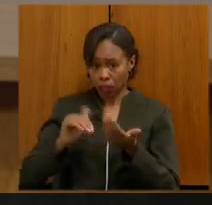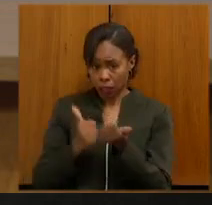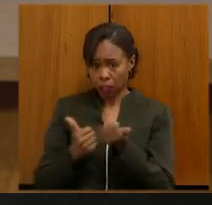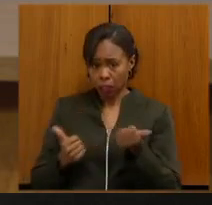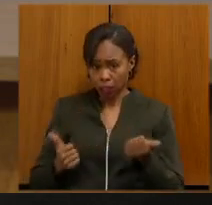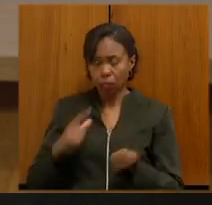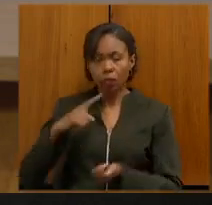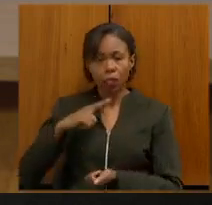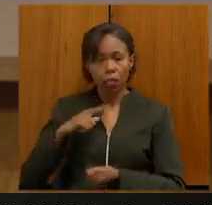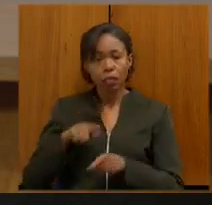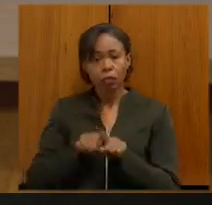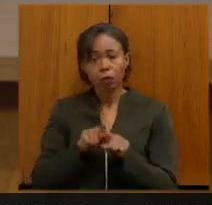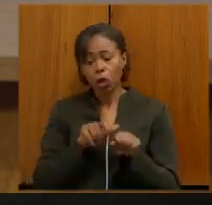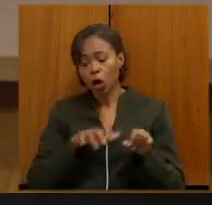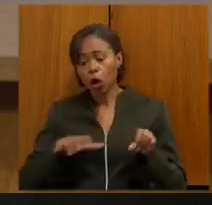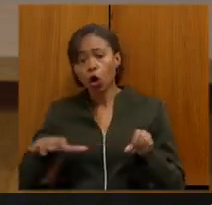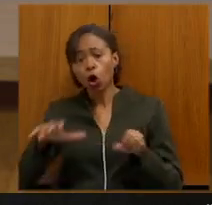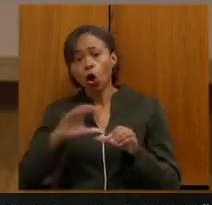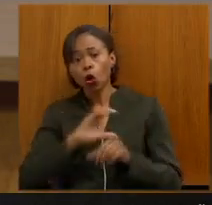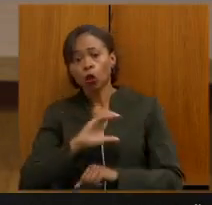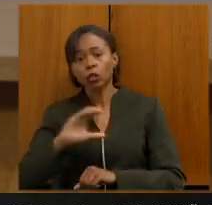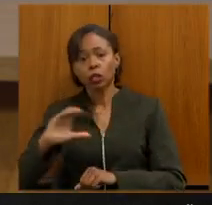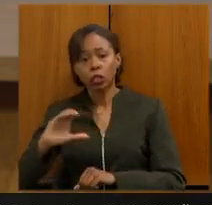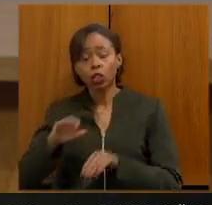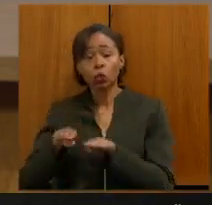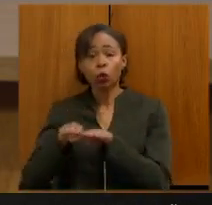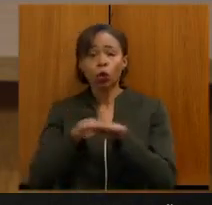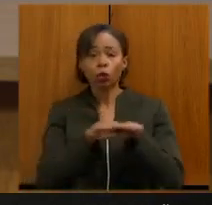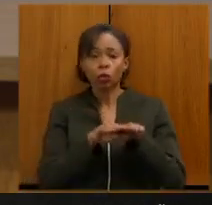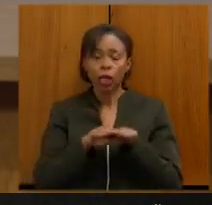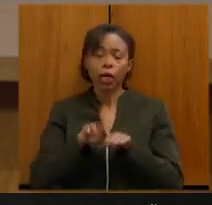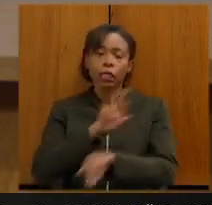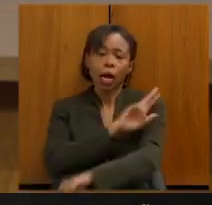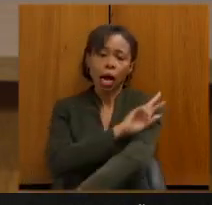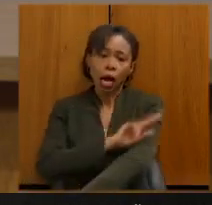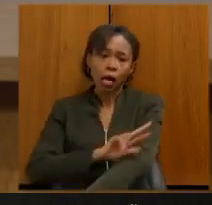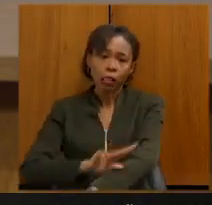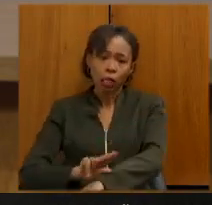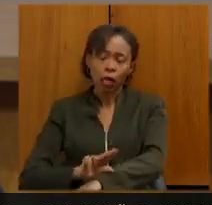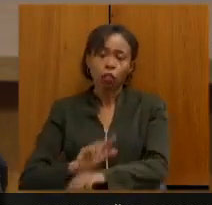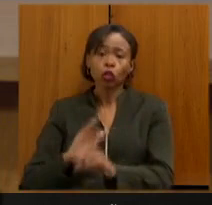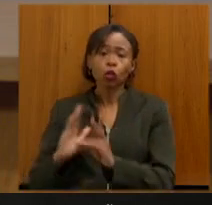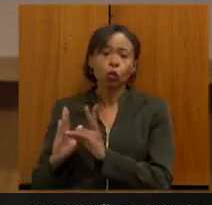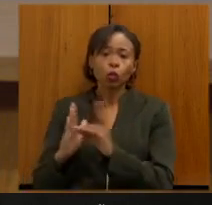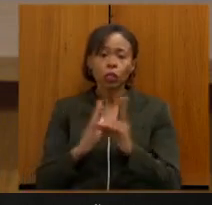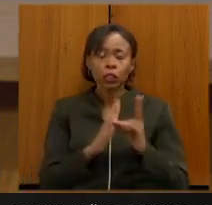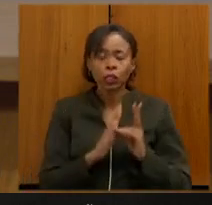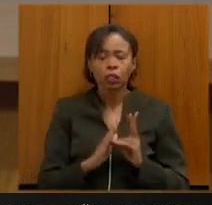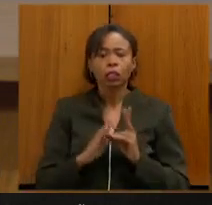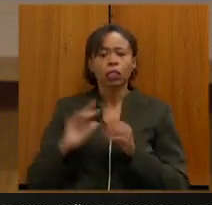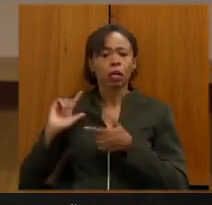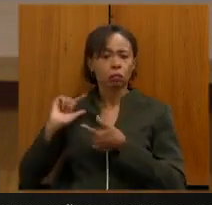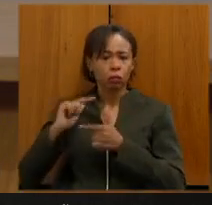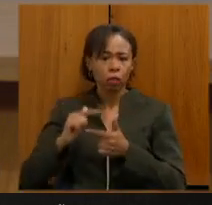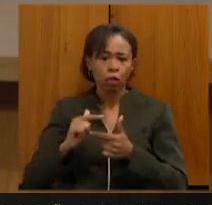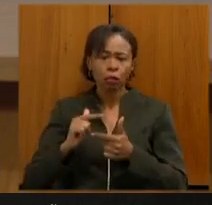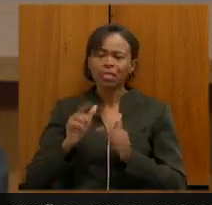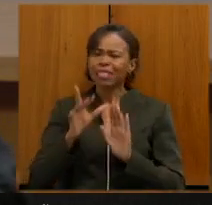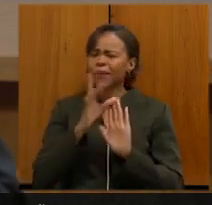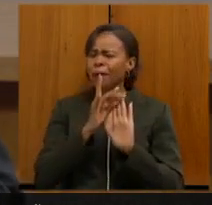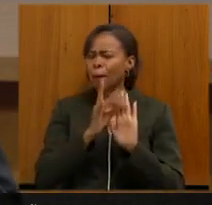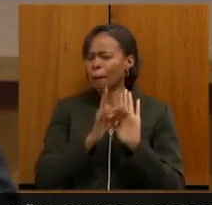os coordenadoria de igualdade racial Onde estão os povos e comunidades tradicionais indígenas e temos outras várias faltas